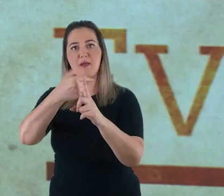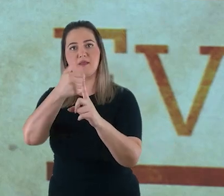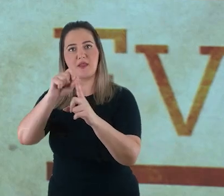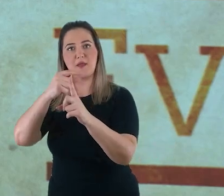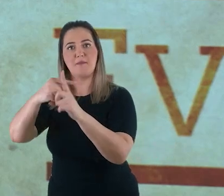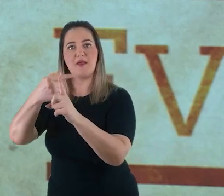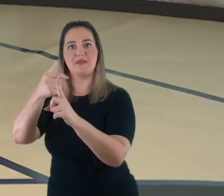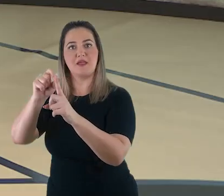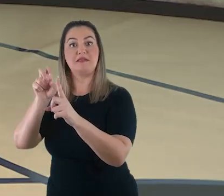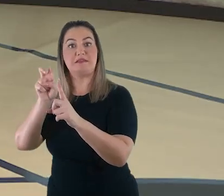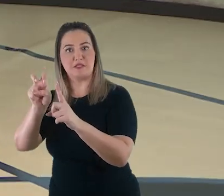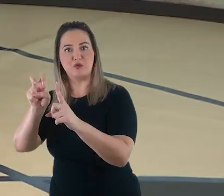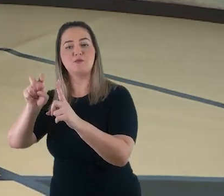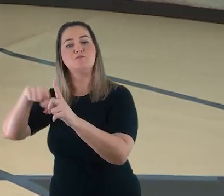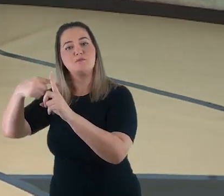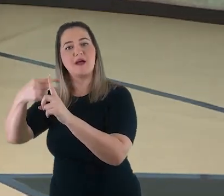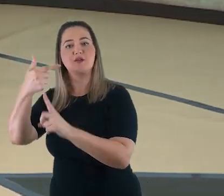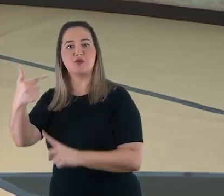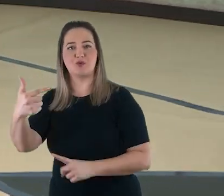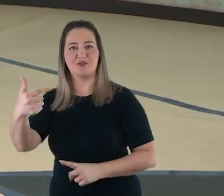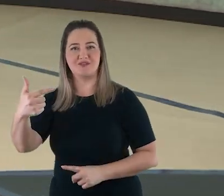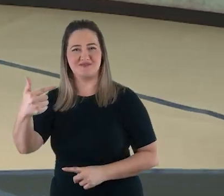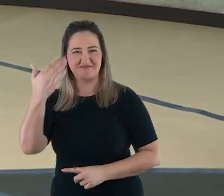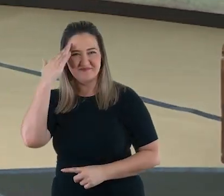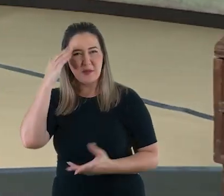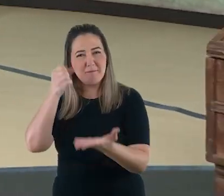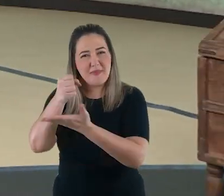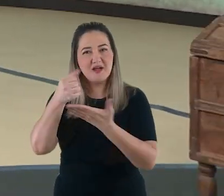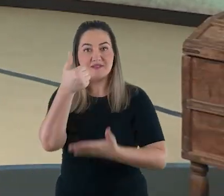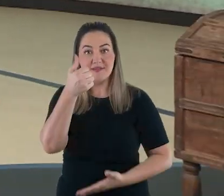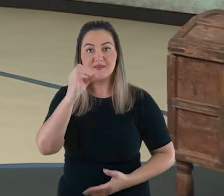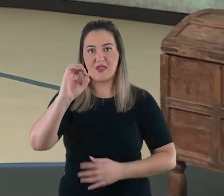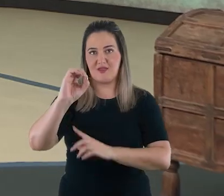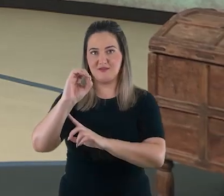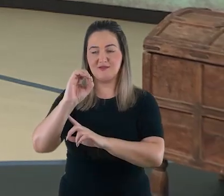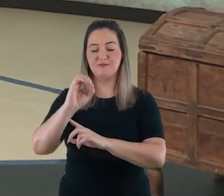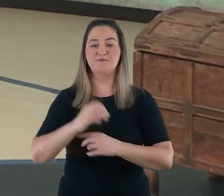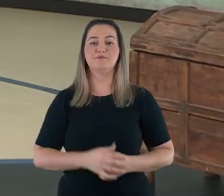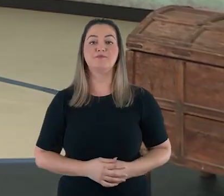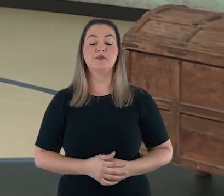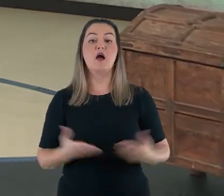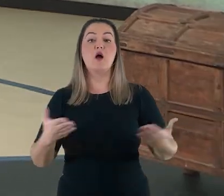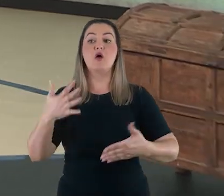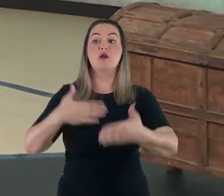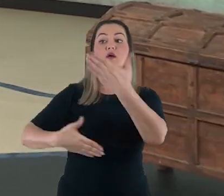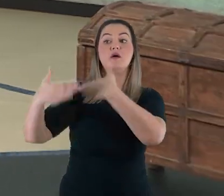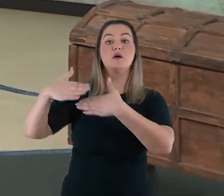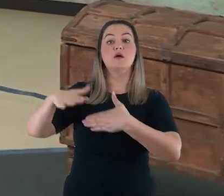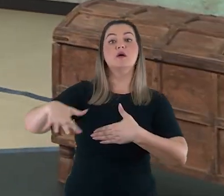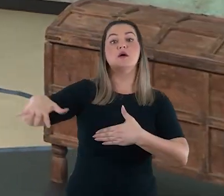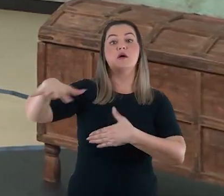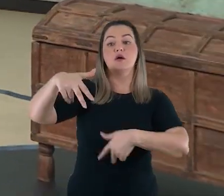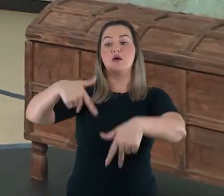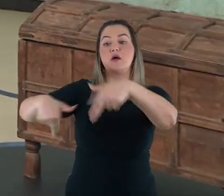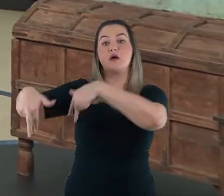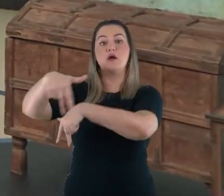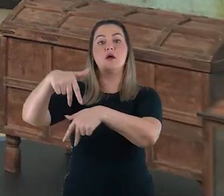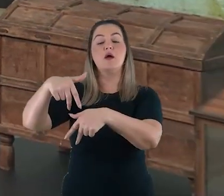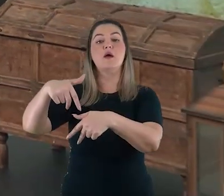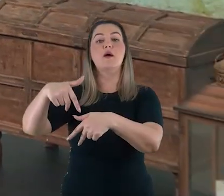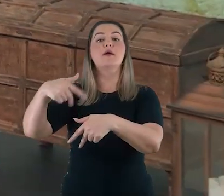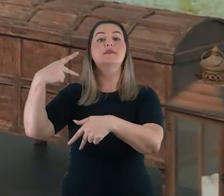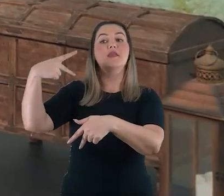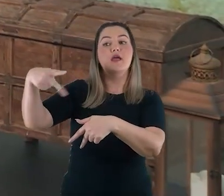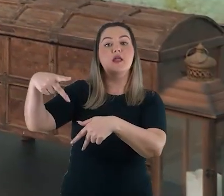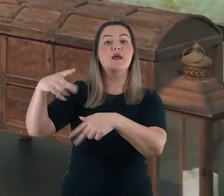assim. Já os babilônios usavam um sistema de numeração baseados em potências de 60, ou